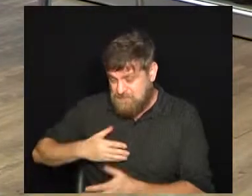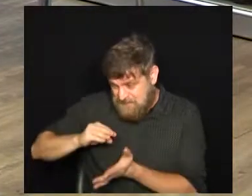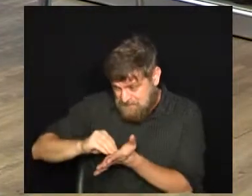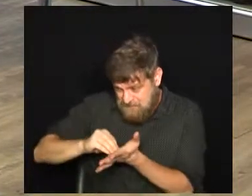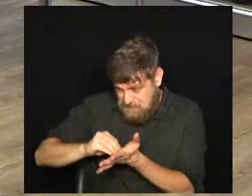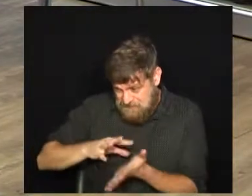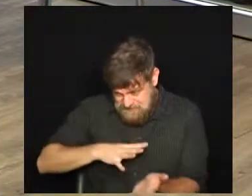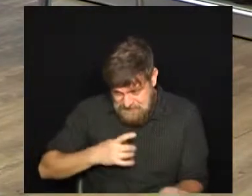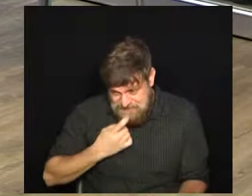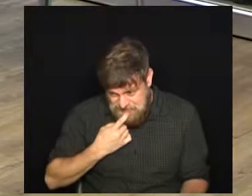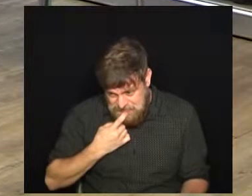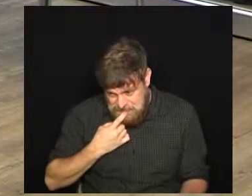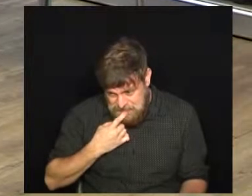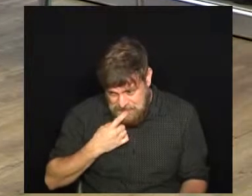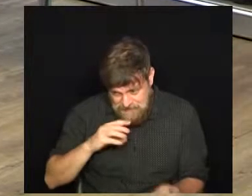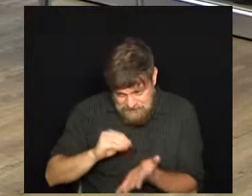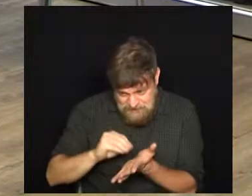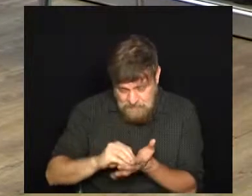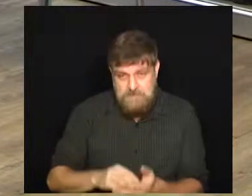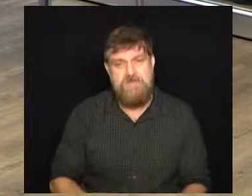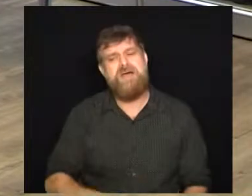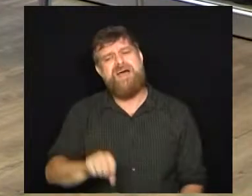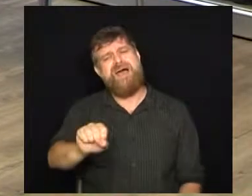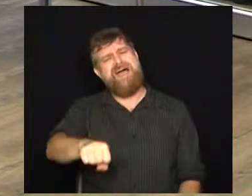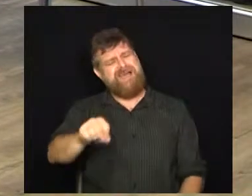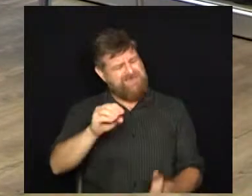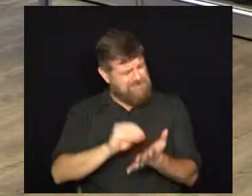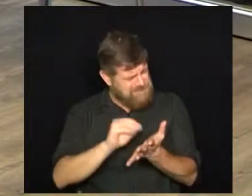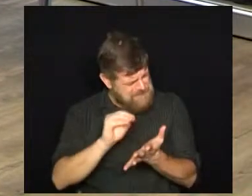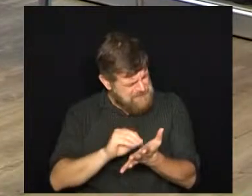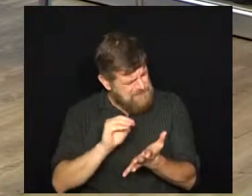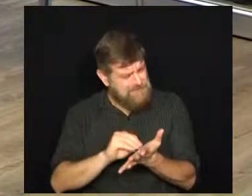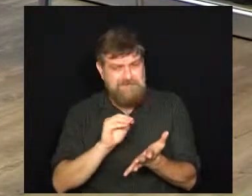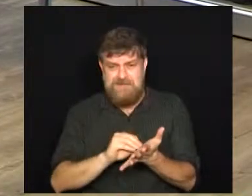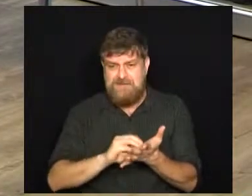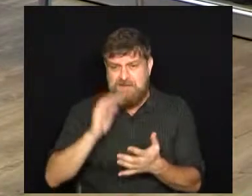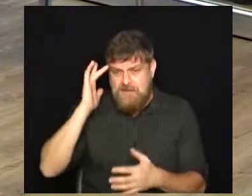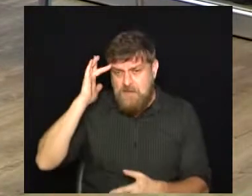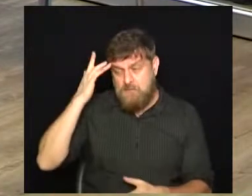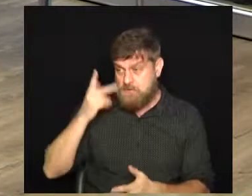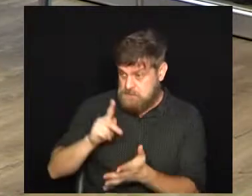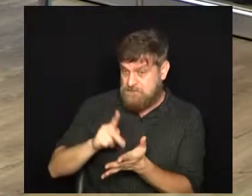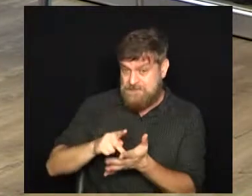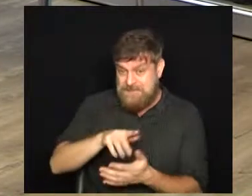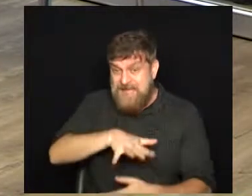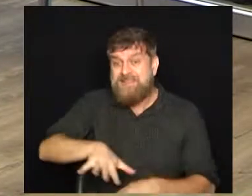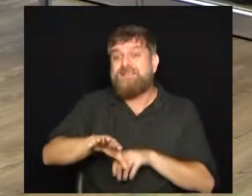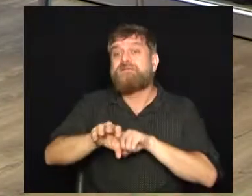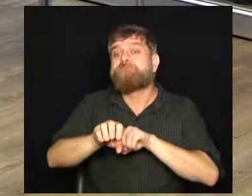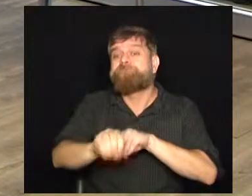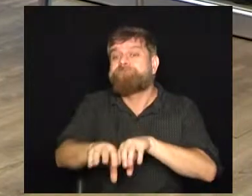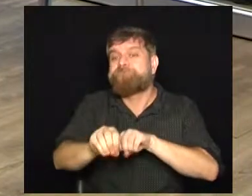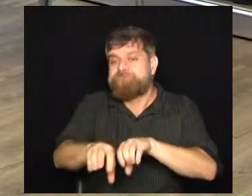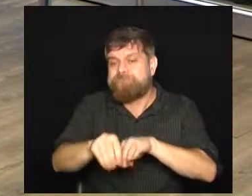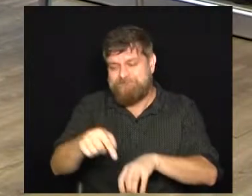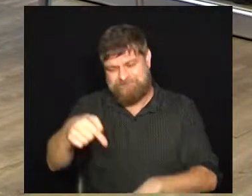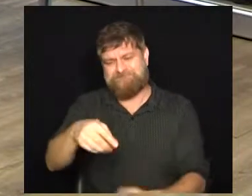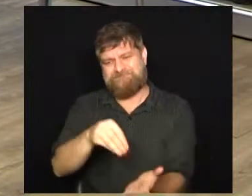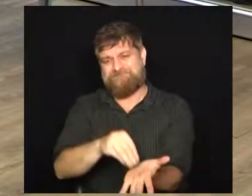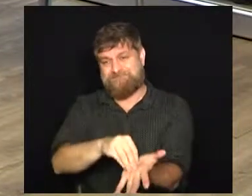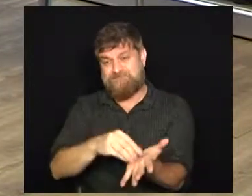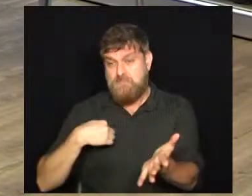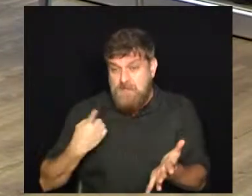aqui em Campinas, na nossa cidade? Falta bastante, eu acho, particularmente na área de educação. Eu acho que a gente